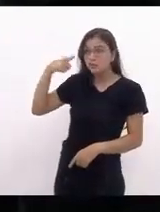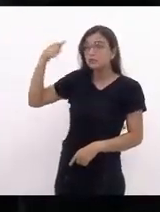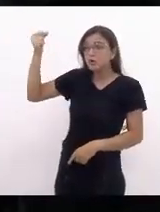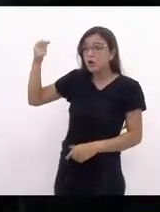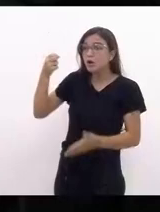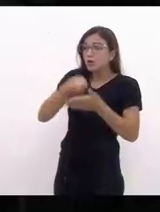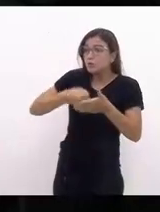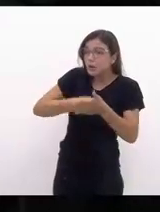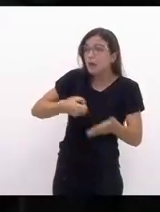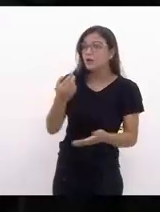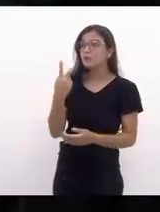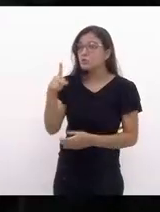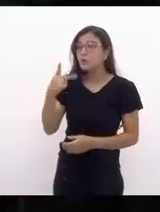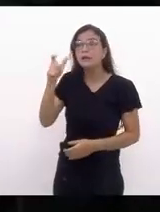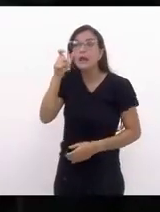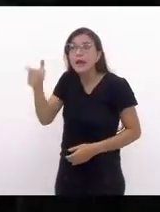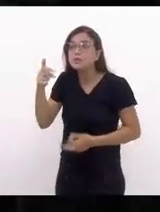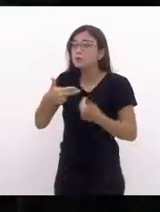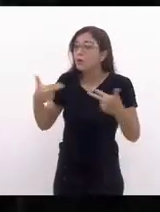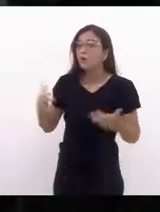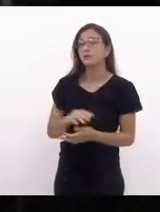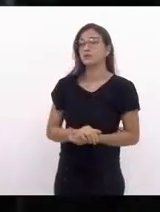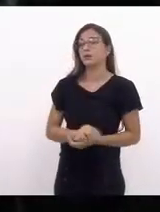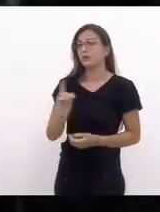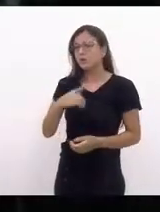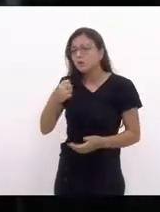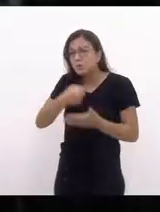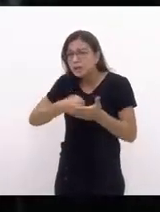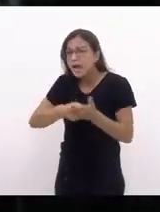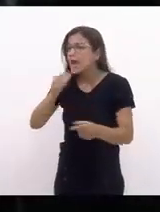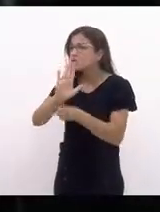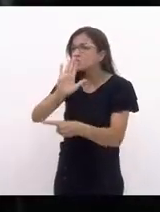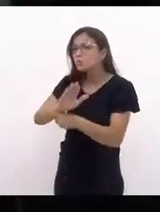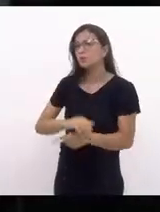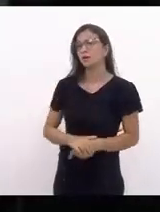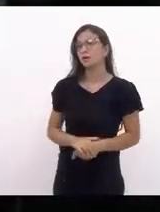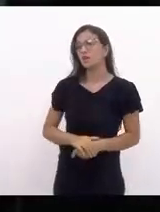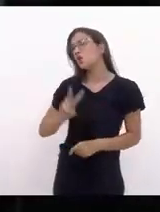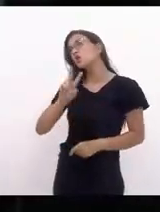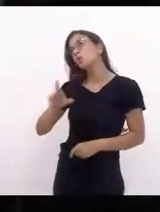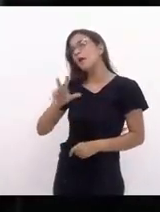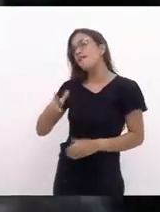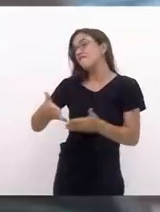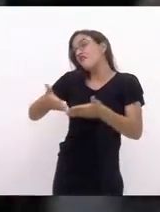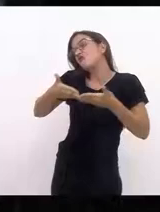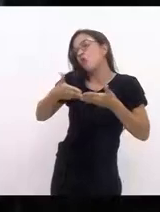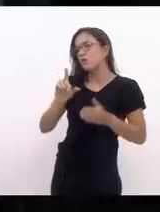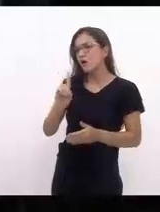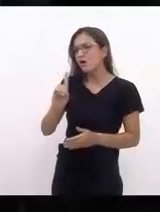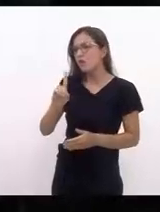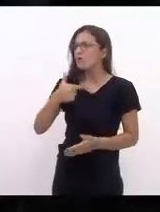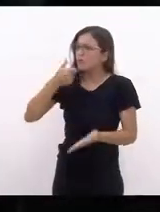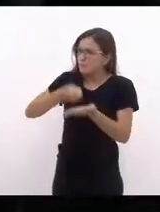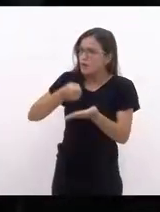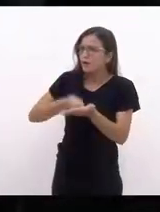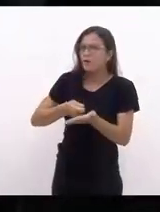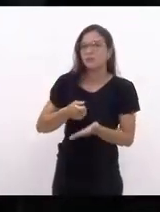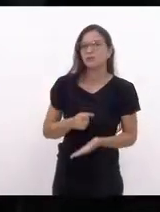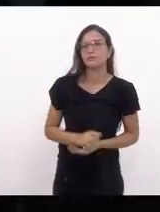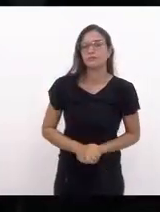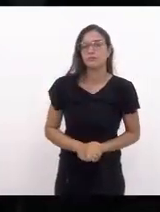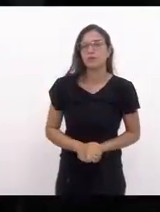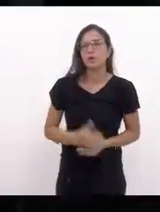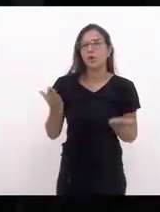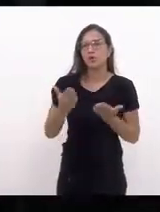vocês e também vamos lutar como temos estamos falando pela escala que hoje na Polícia Militar